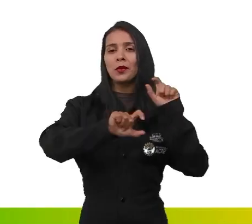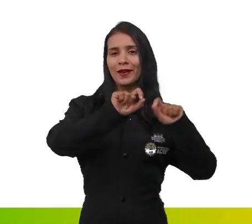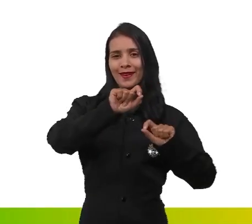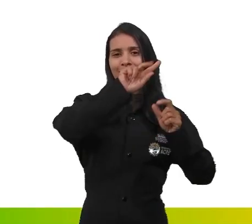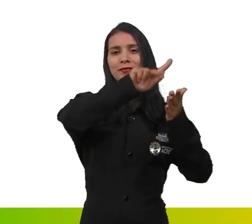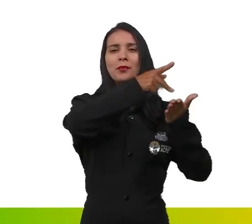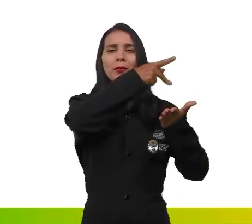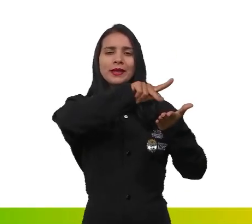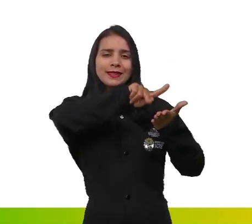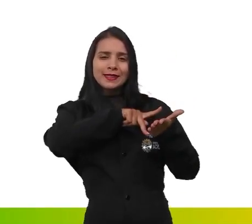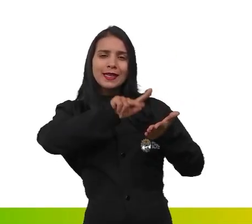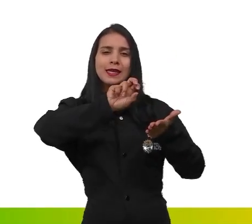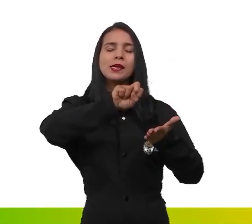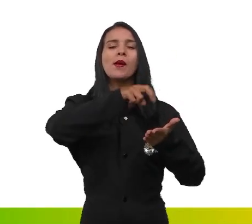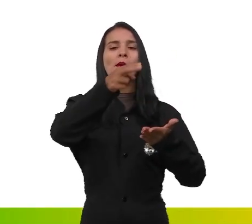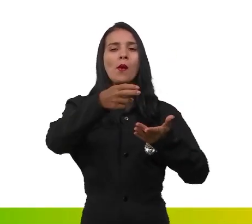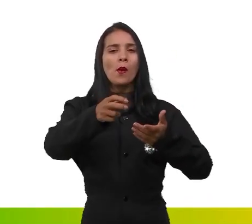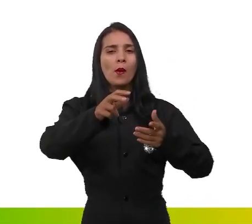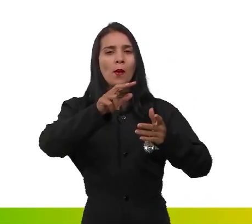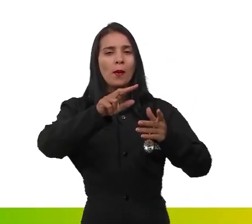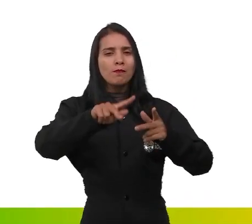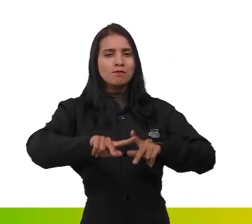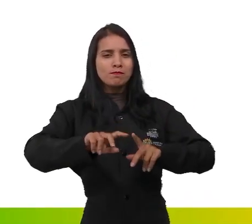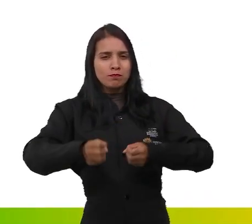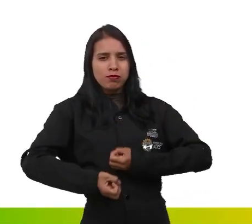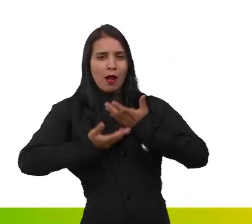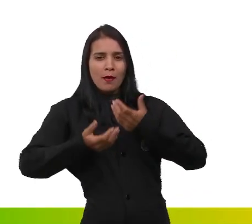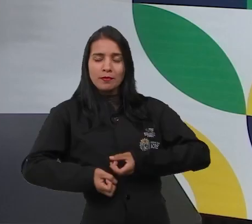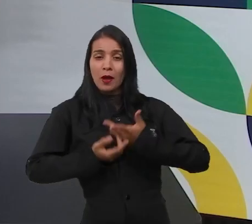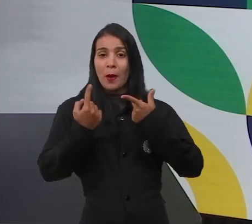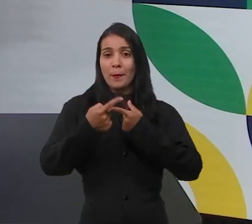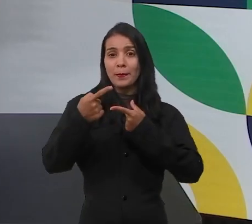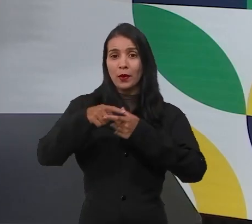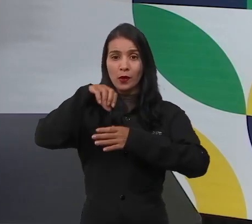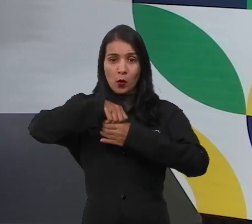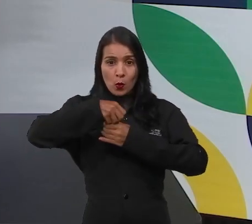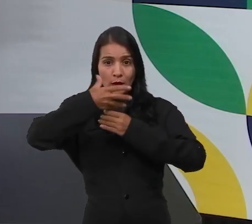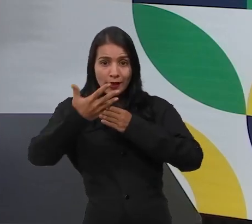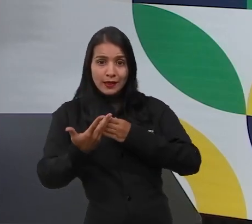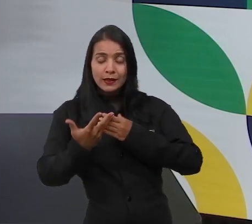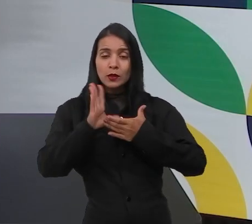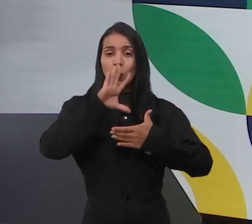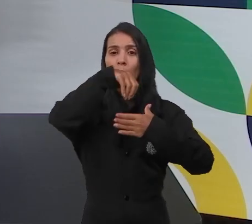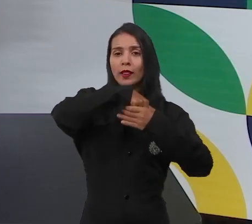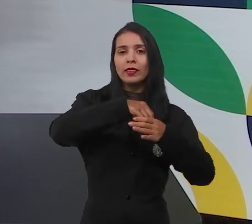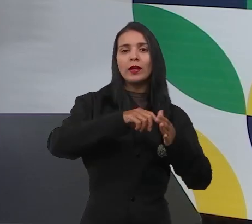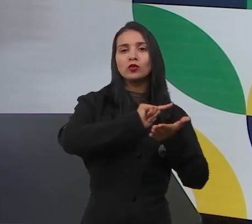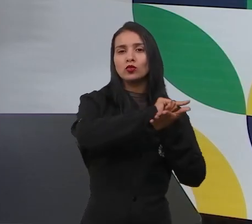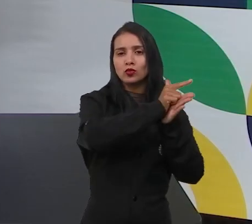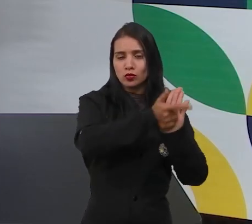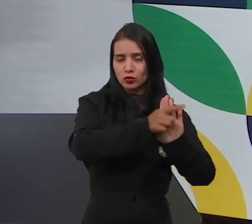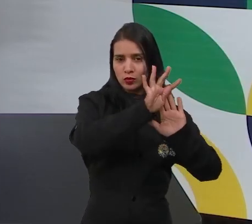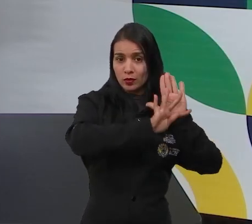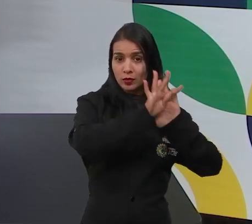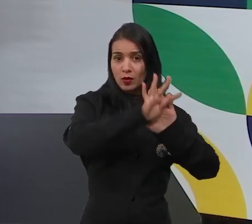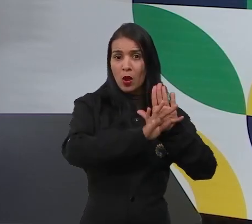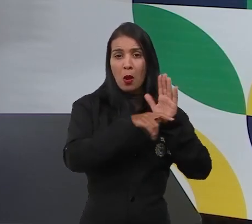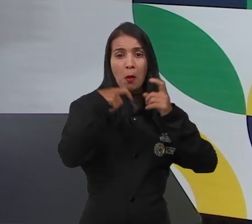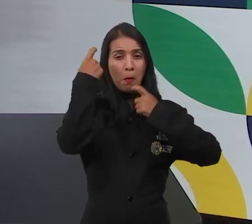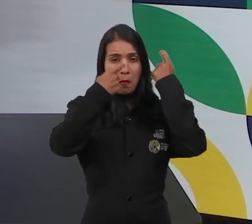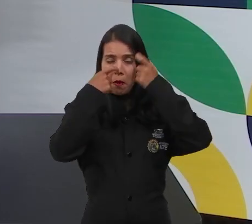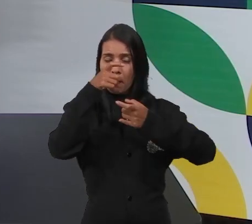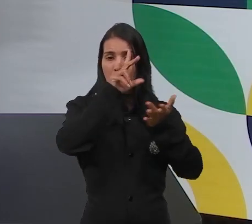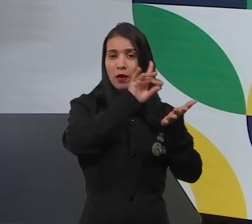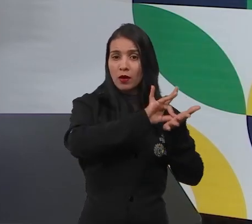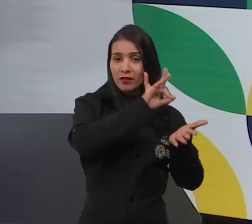os poemas. Por quê? Porque o eu lírico, nesse tipo de gênero, ele não tem essa preocupação com a verdade. Ele pode